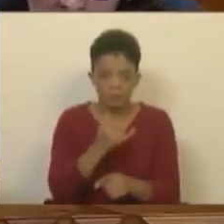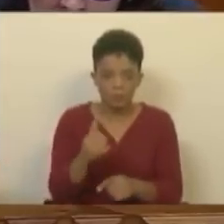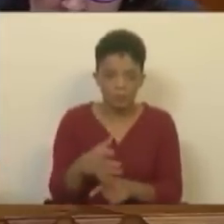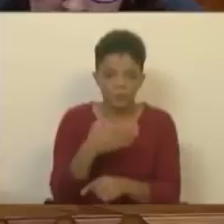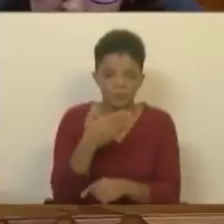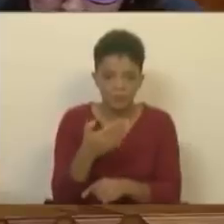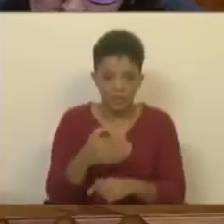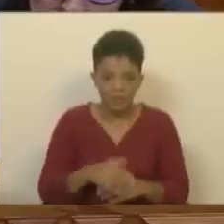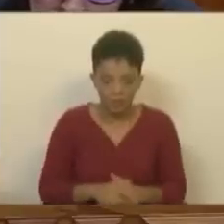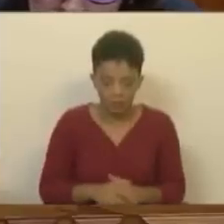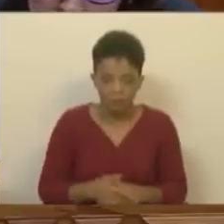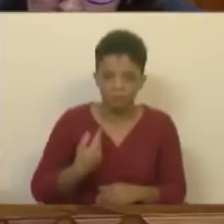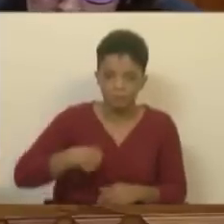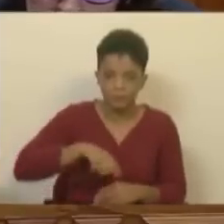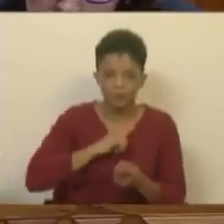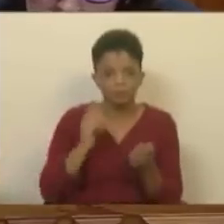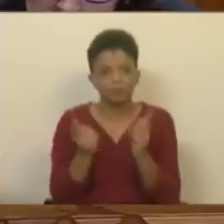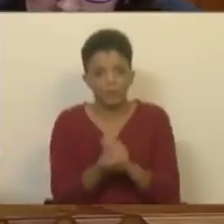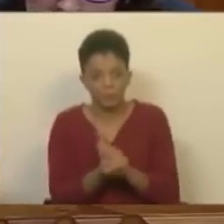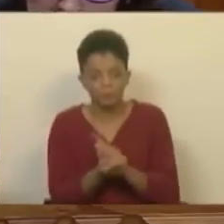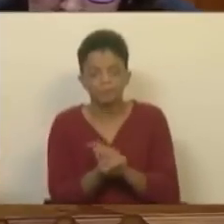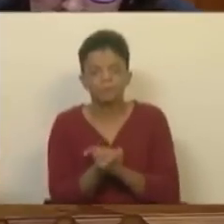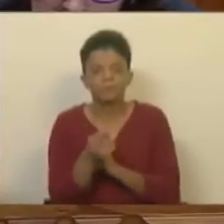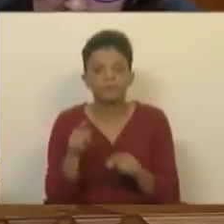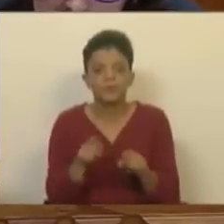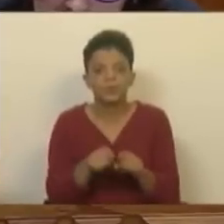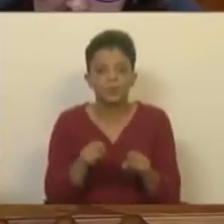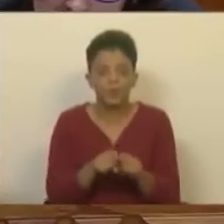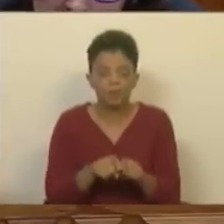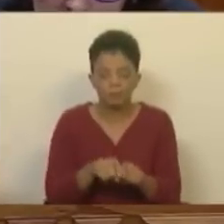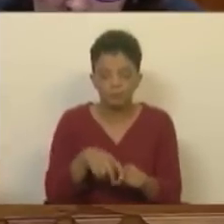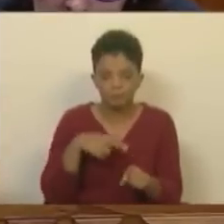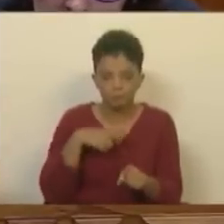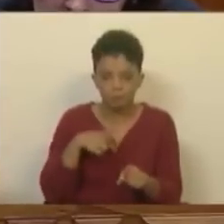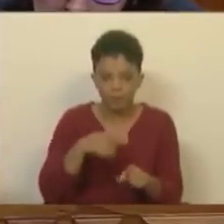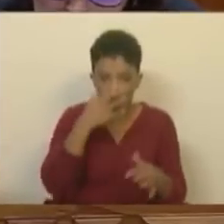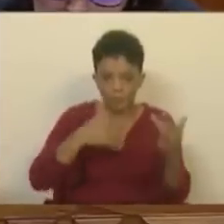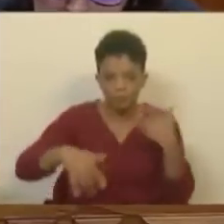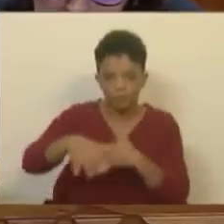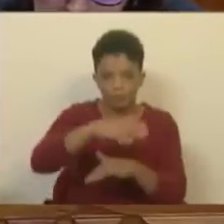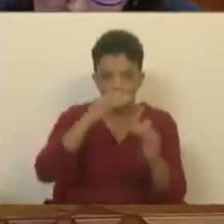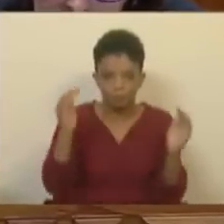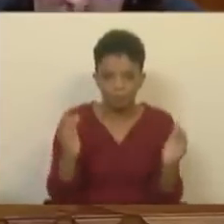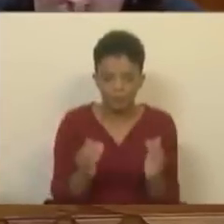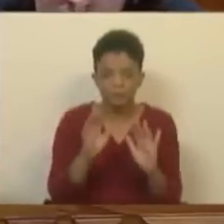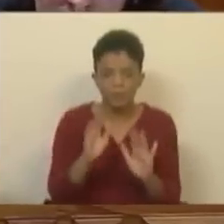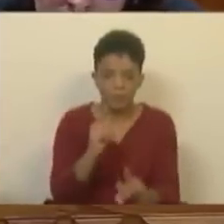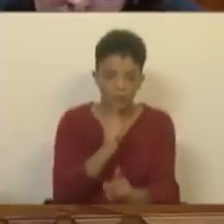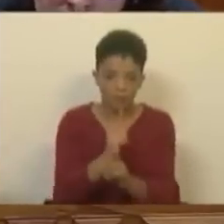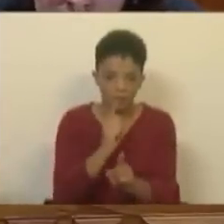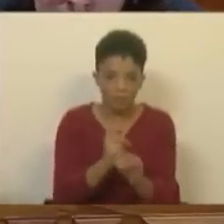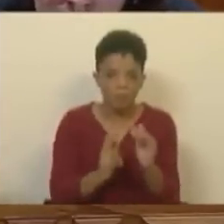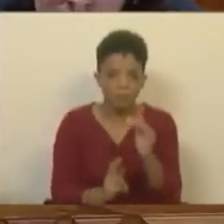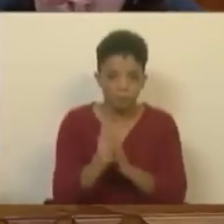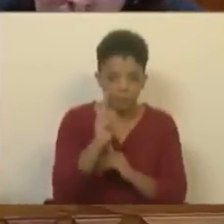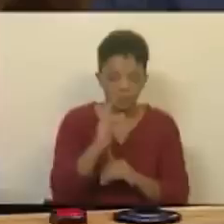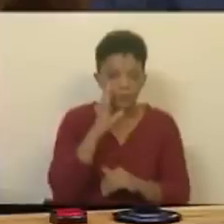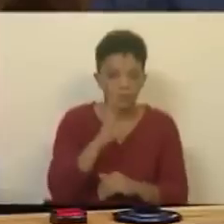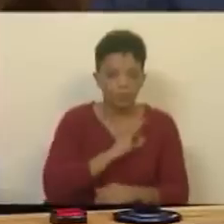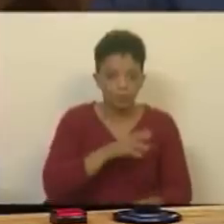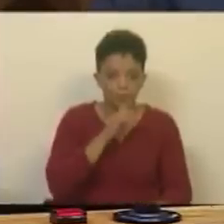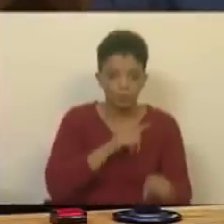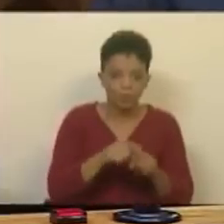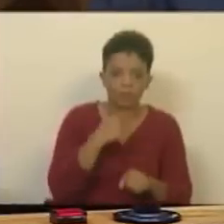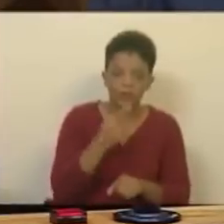2017 temos invertido o saldo demográfico em Portugal e mesmo assim o pipercap ainda continua a subir agora o senhor